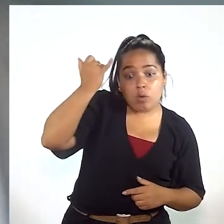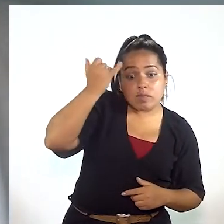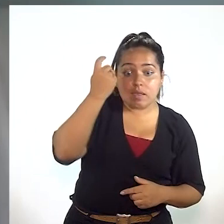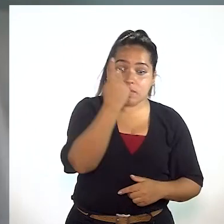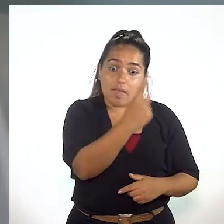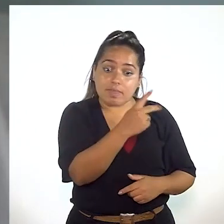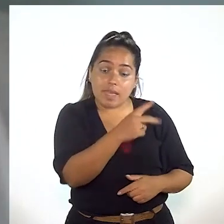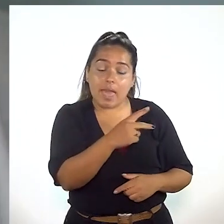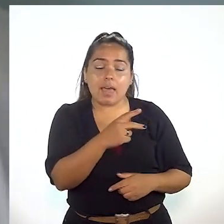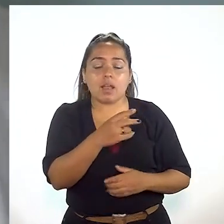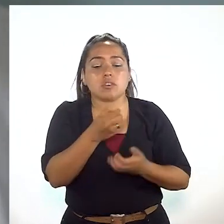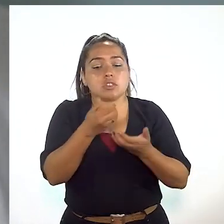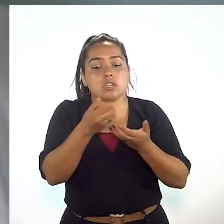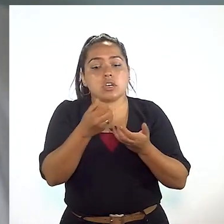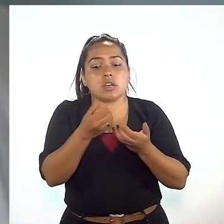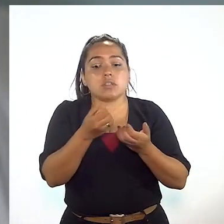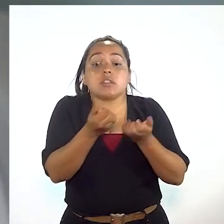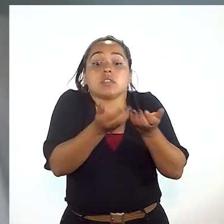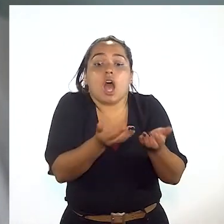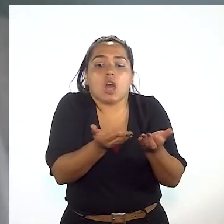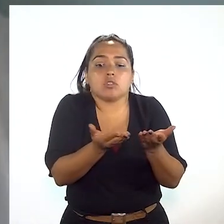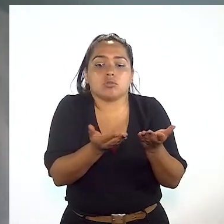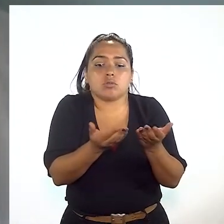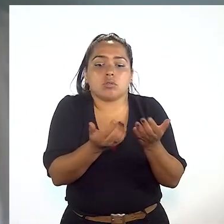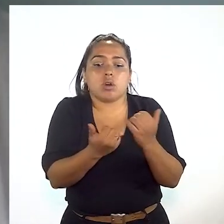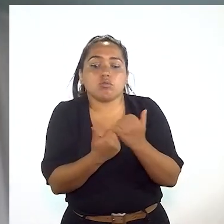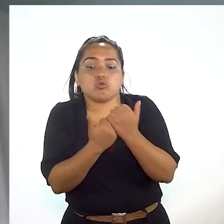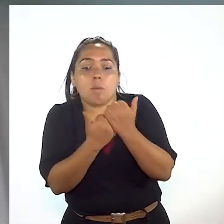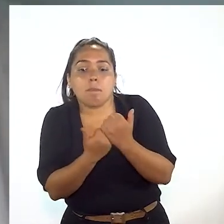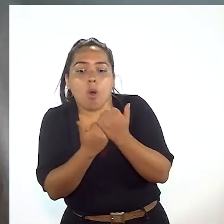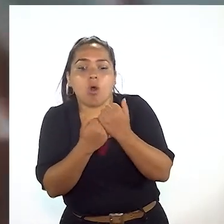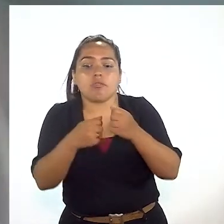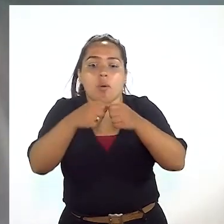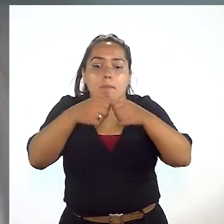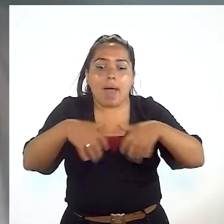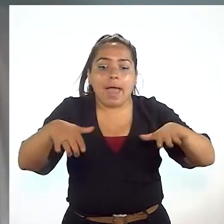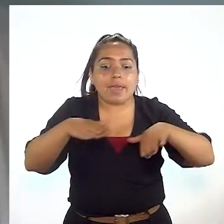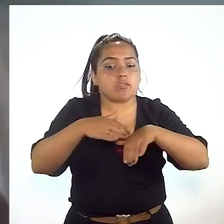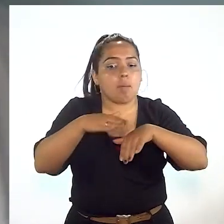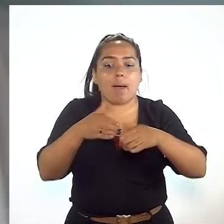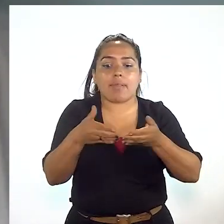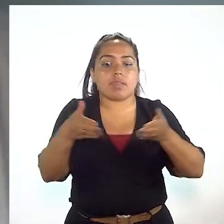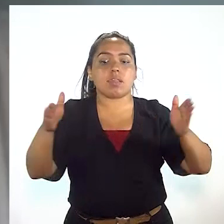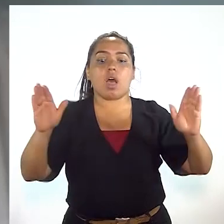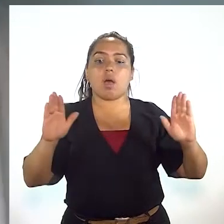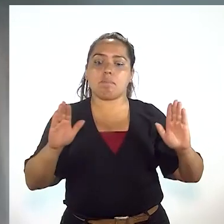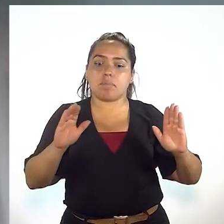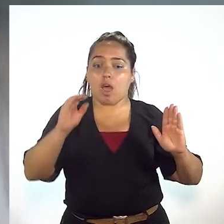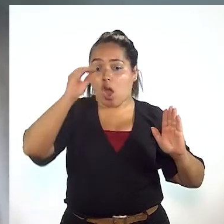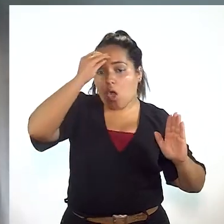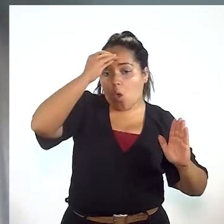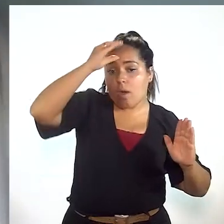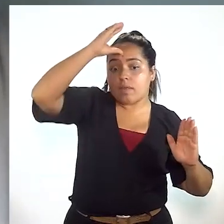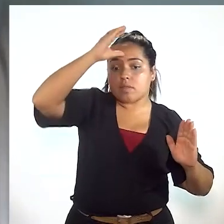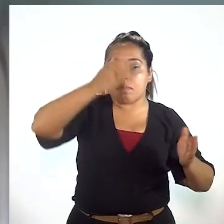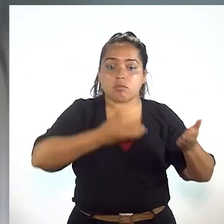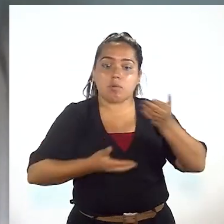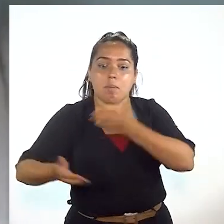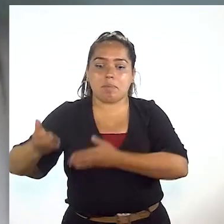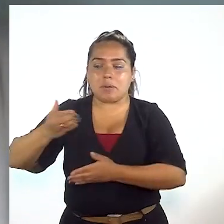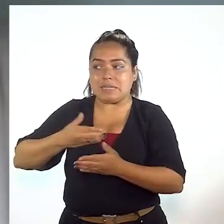e também ganhando suporte aí numa rede mais ampla e que te traz também muito